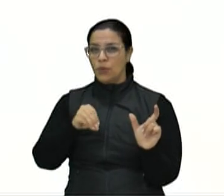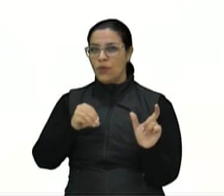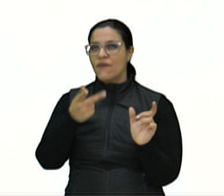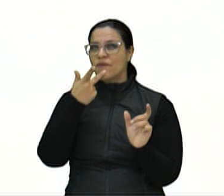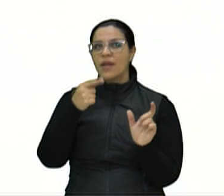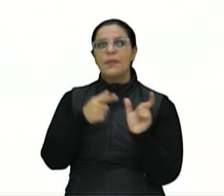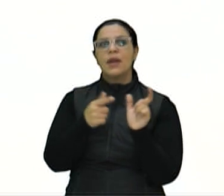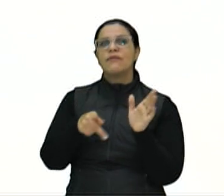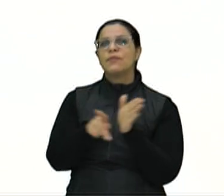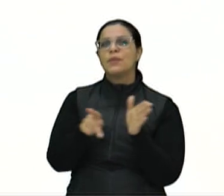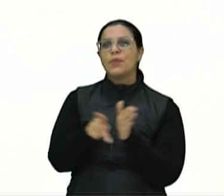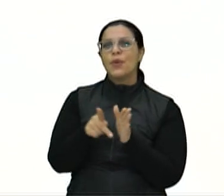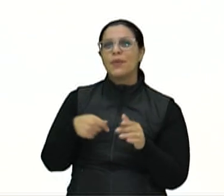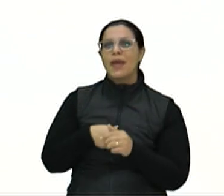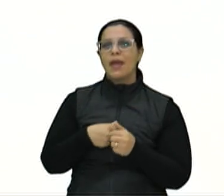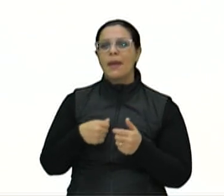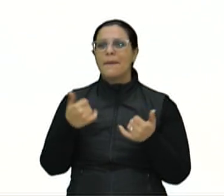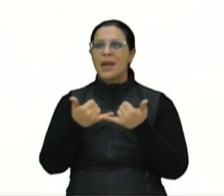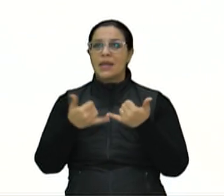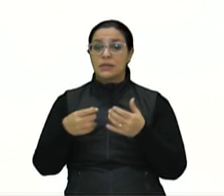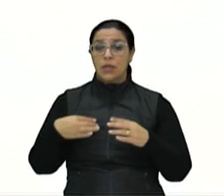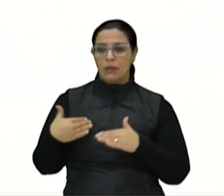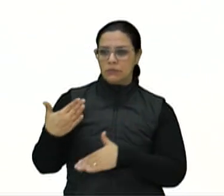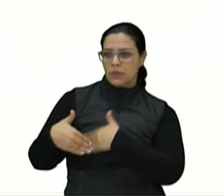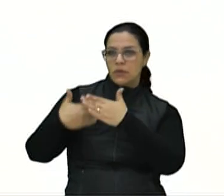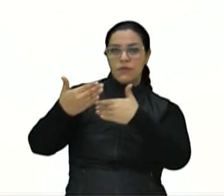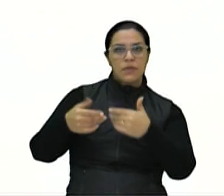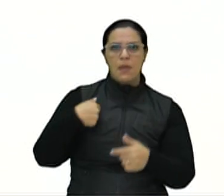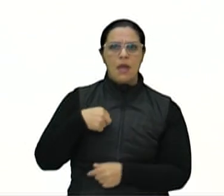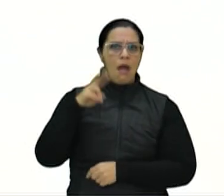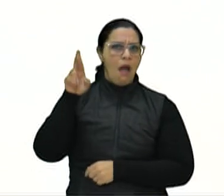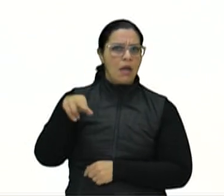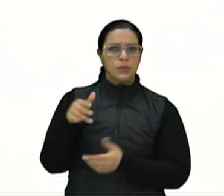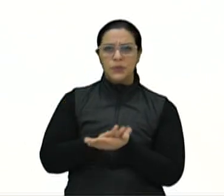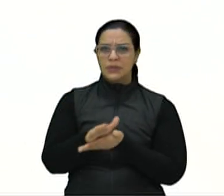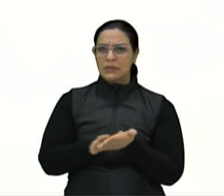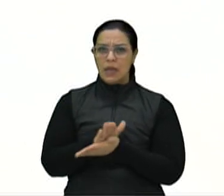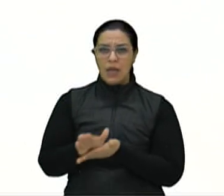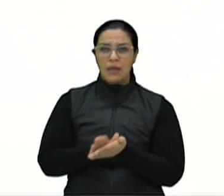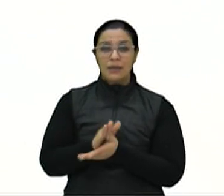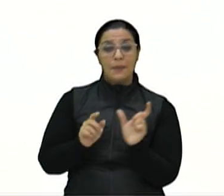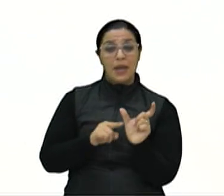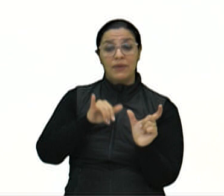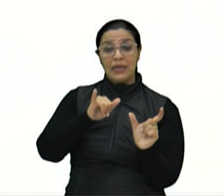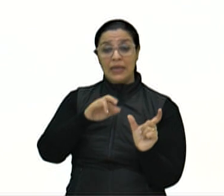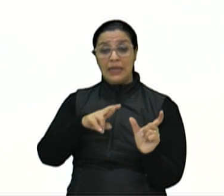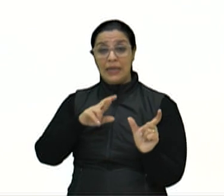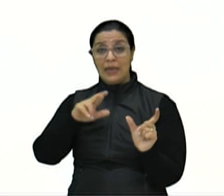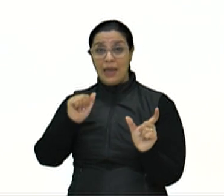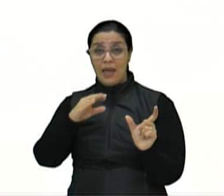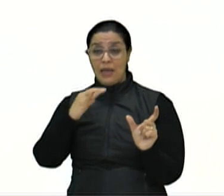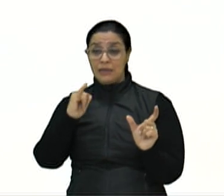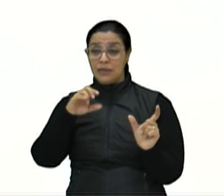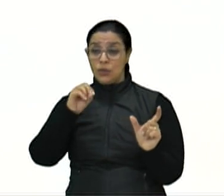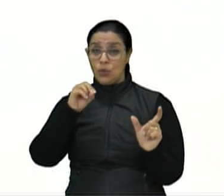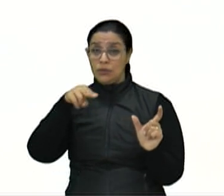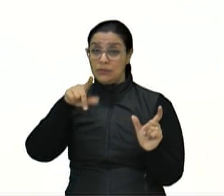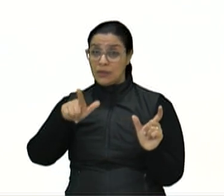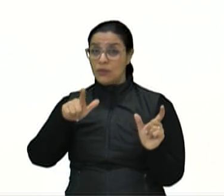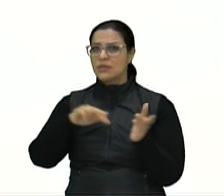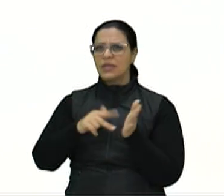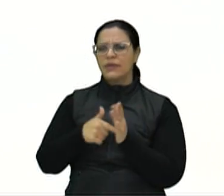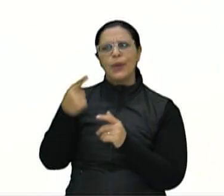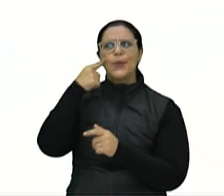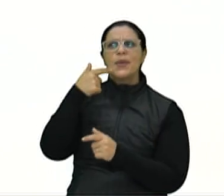texto é resultado de um modelo de consumo de crescimento irracional. A palavra importante, a irracionalidade, que